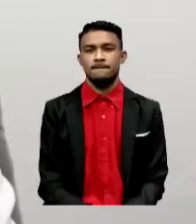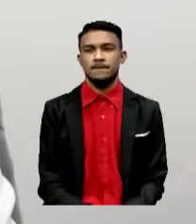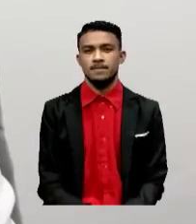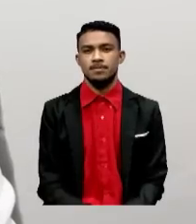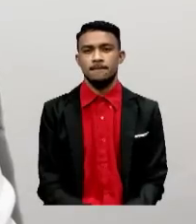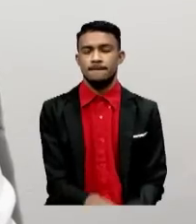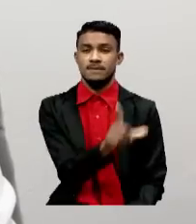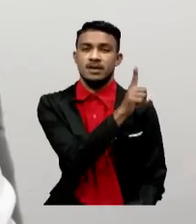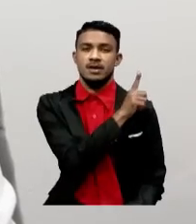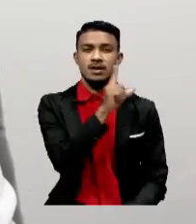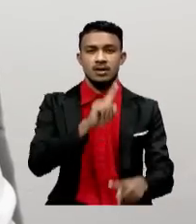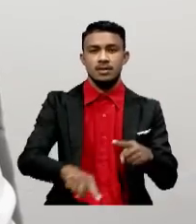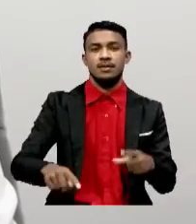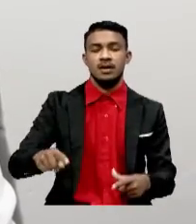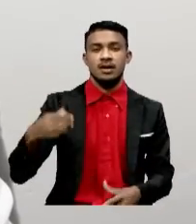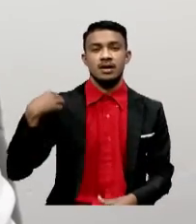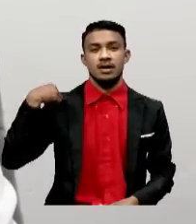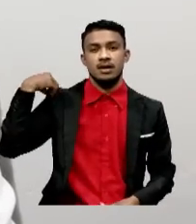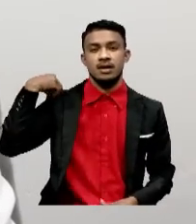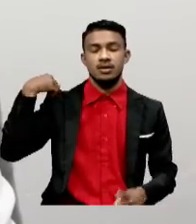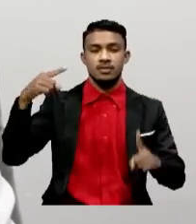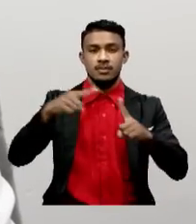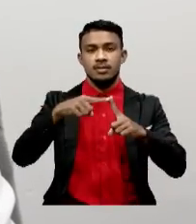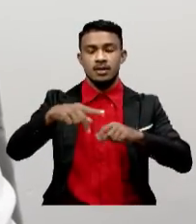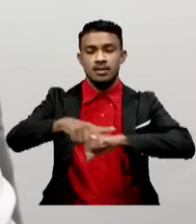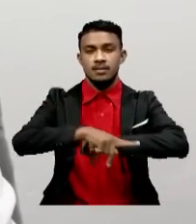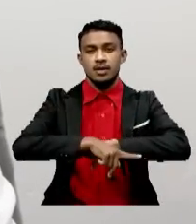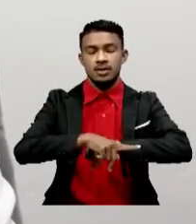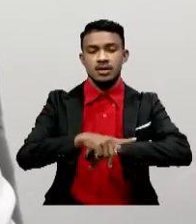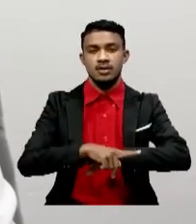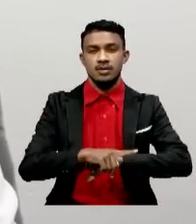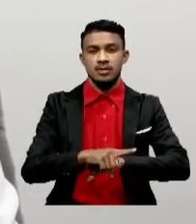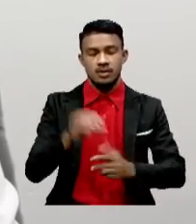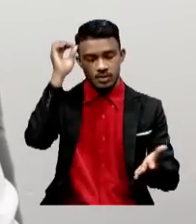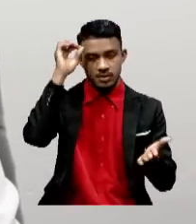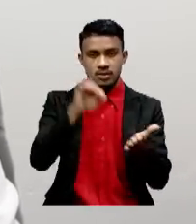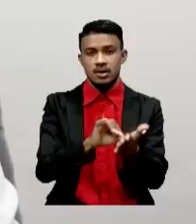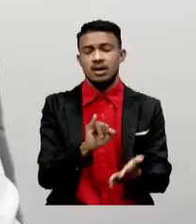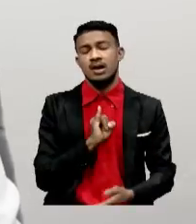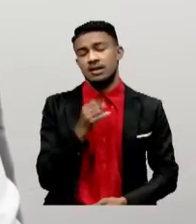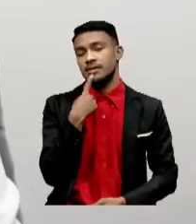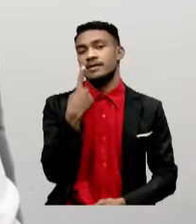kamarada lele la bele kandidata ba presidente repu presidente do partido nei Sekretario Geral. How explica de